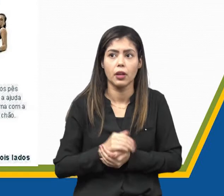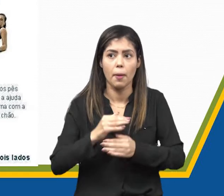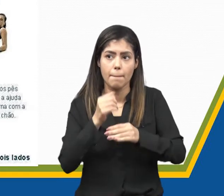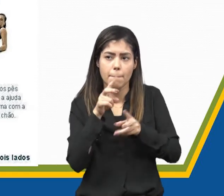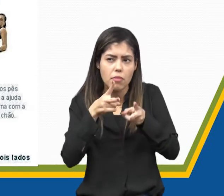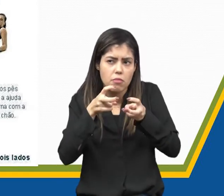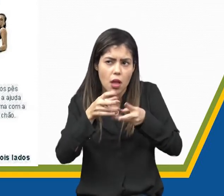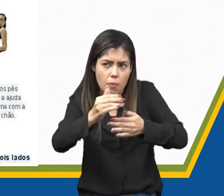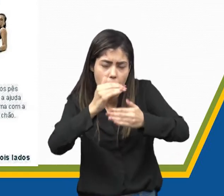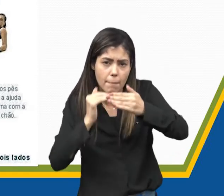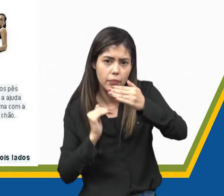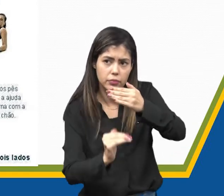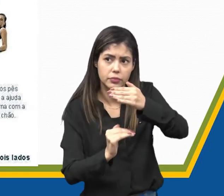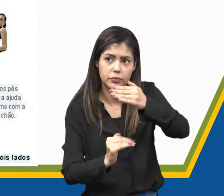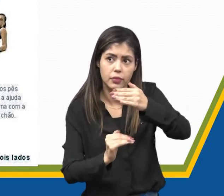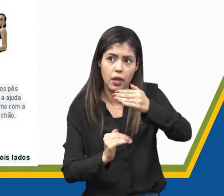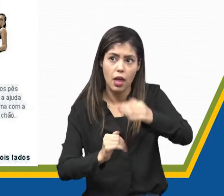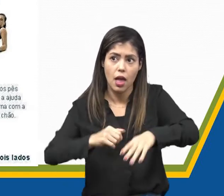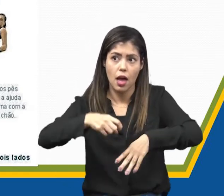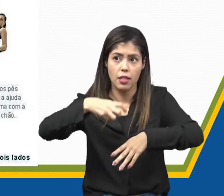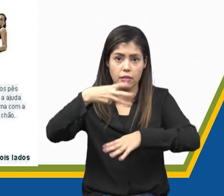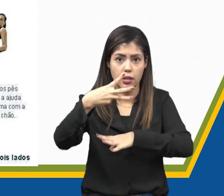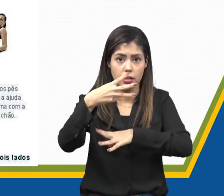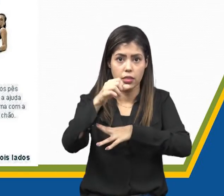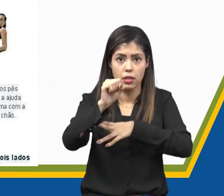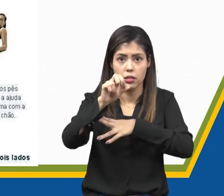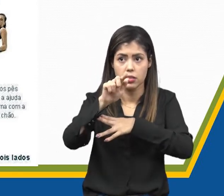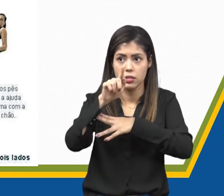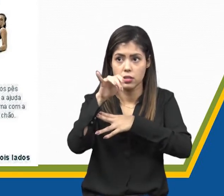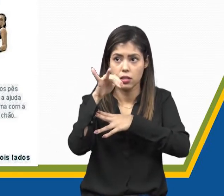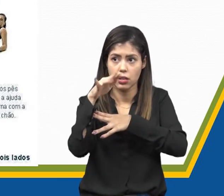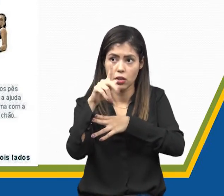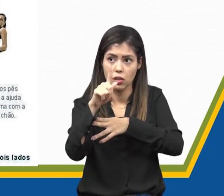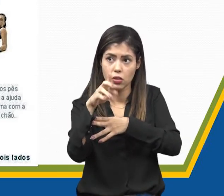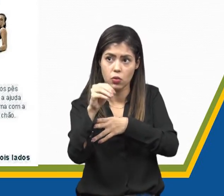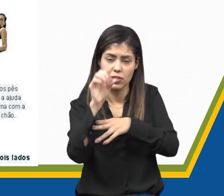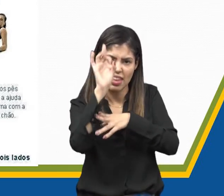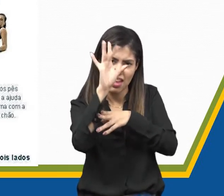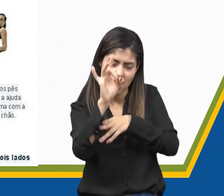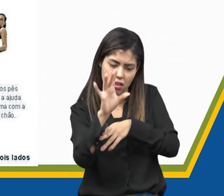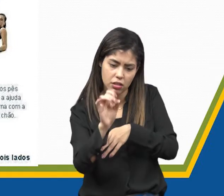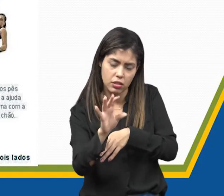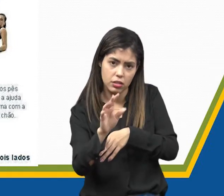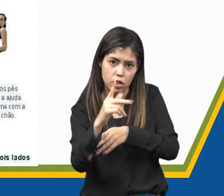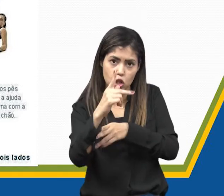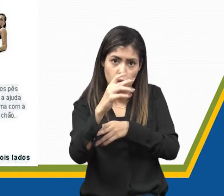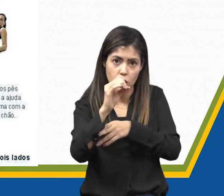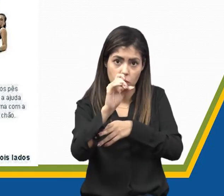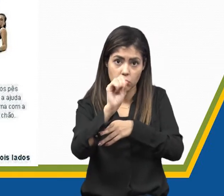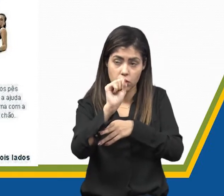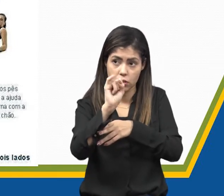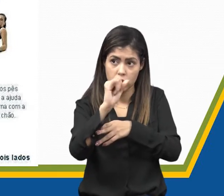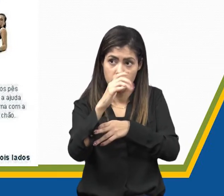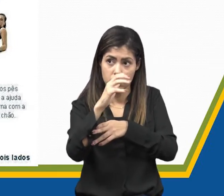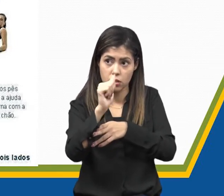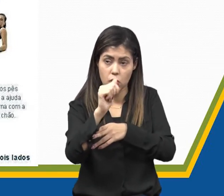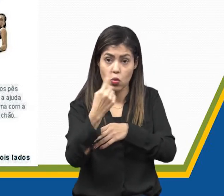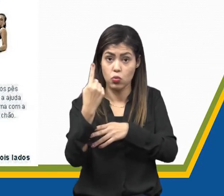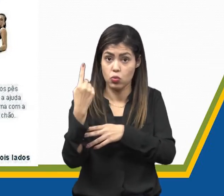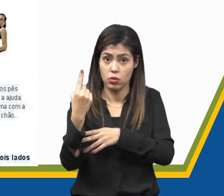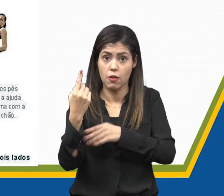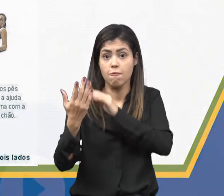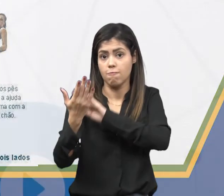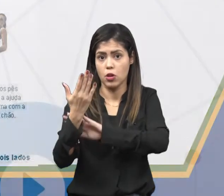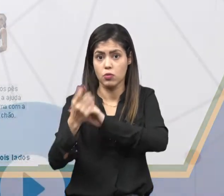no rodapé, diz o seguinte: fique 30 segundos em cada posição, alongue dos dois lados. Fez um